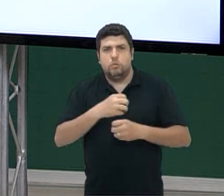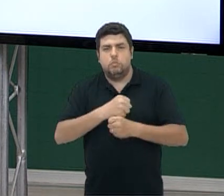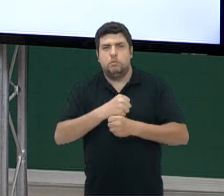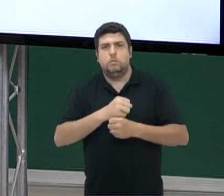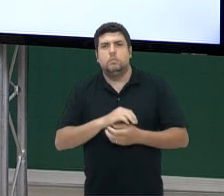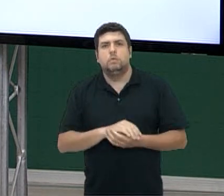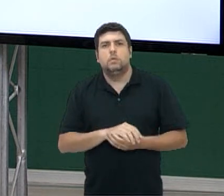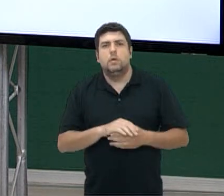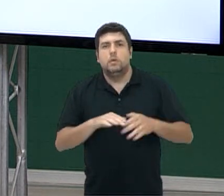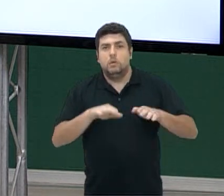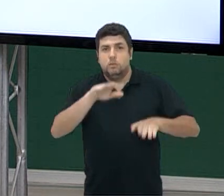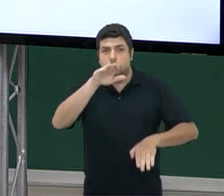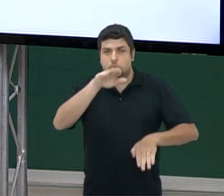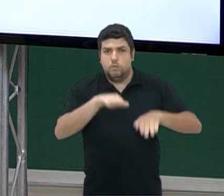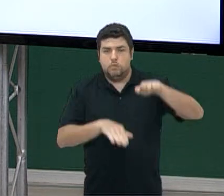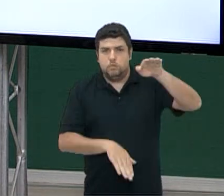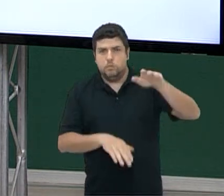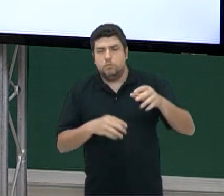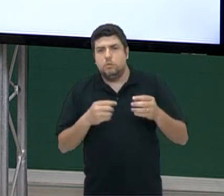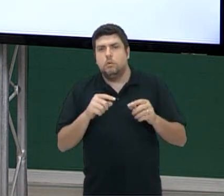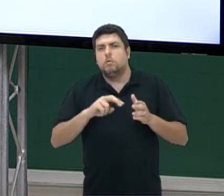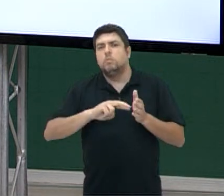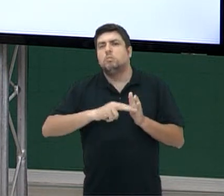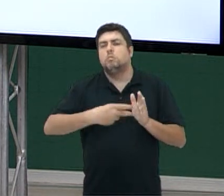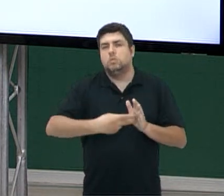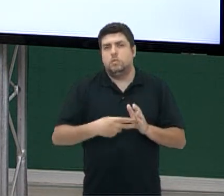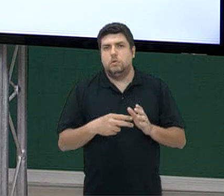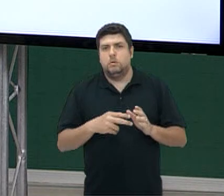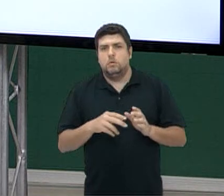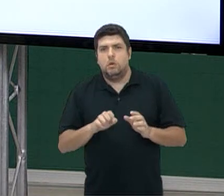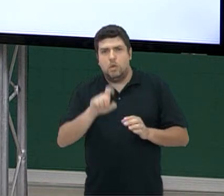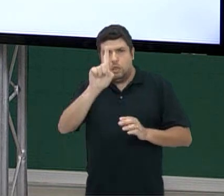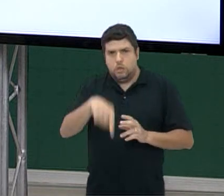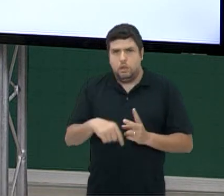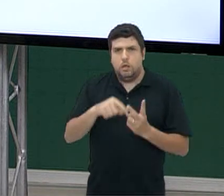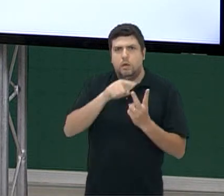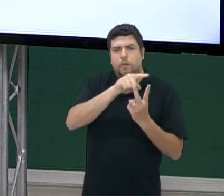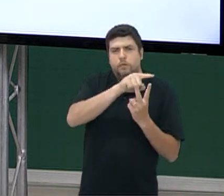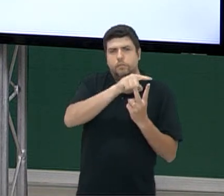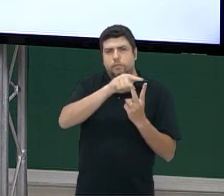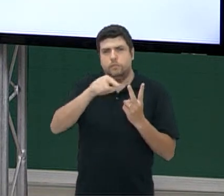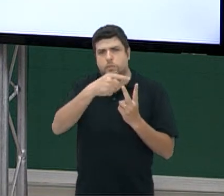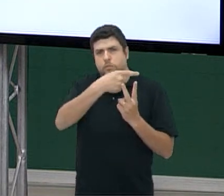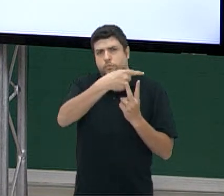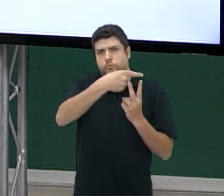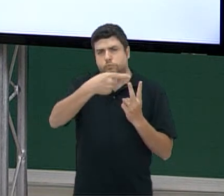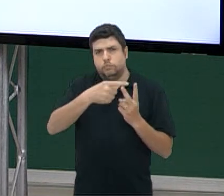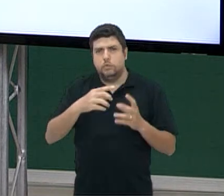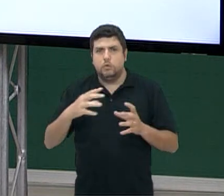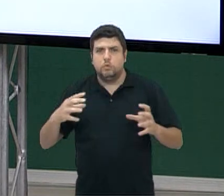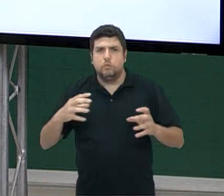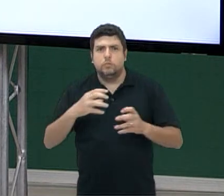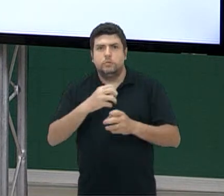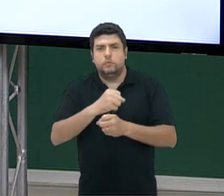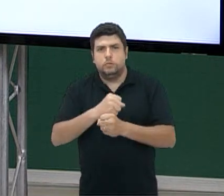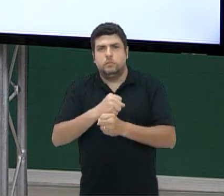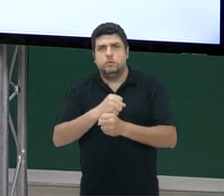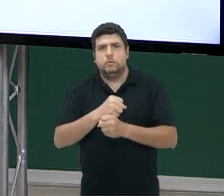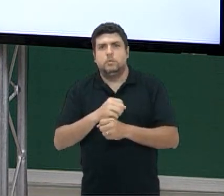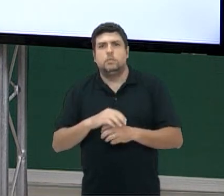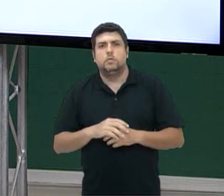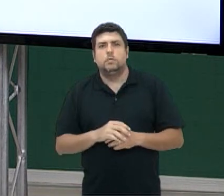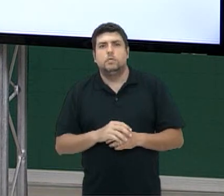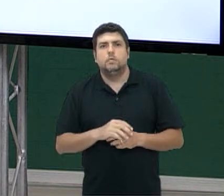de movimento, ela será a soma vetorial, certo? Lembre-se que eu estou falando aqui, que representa uma soma